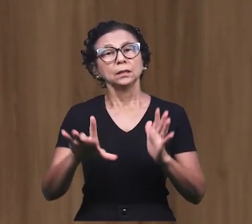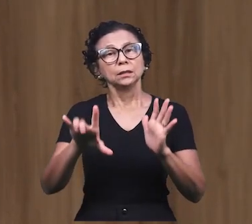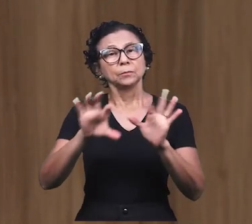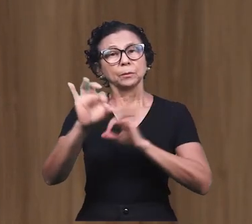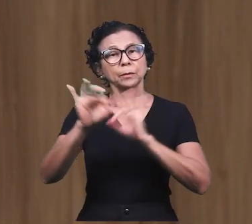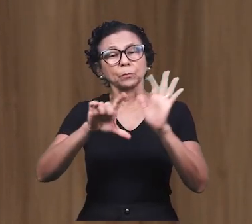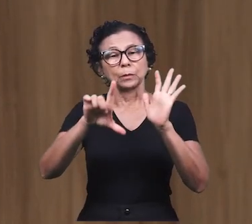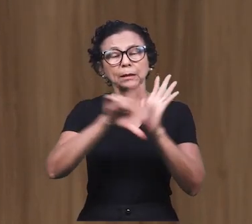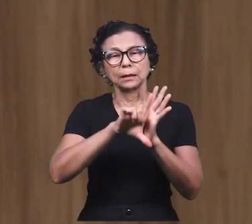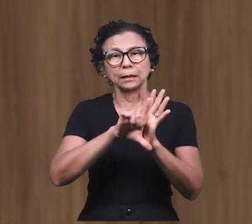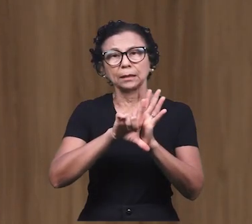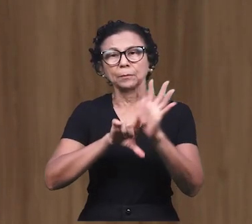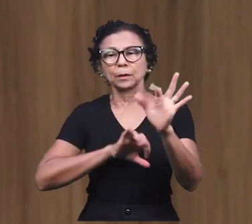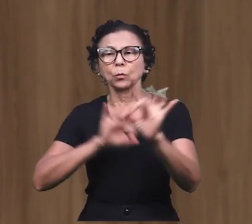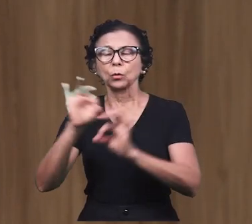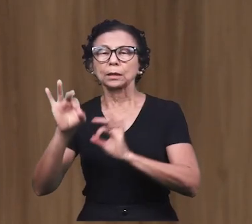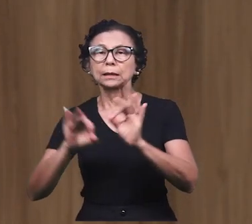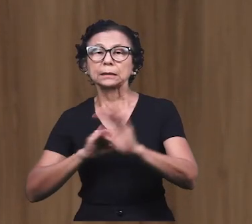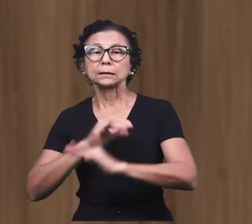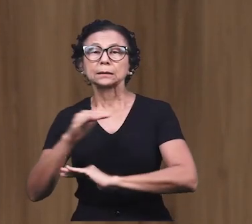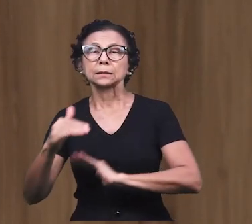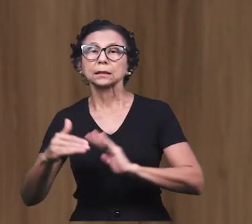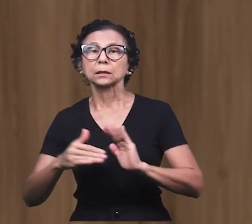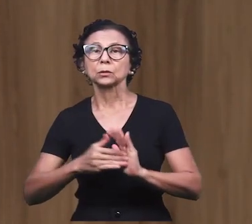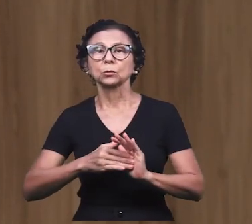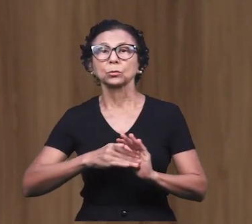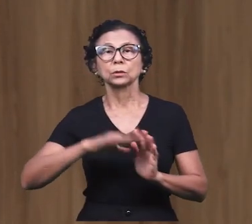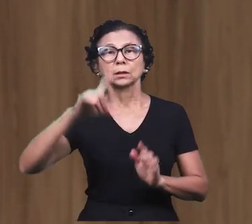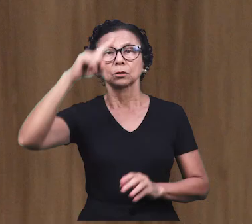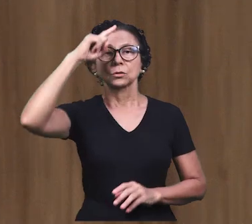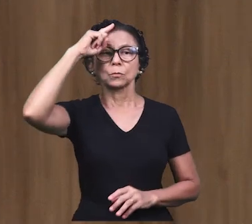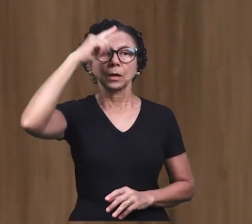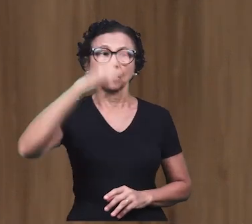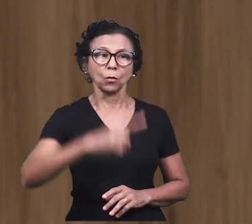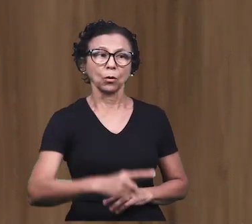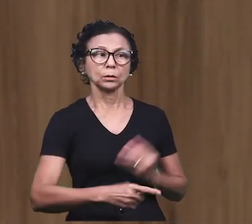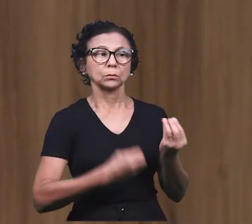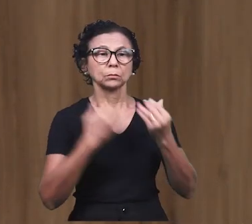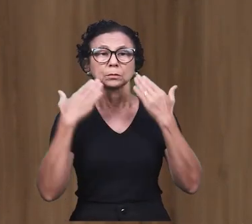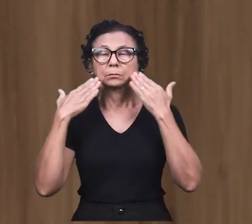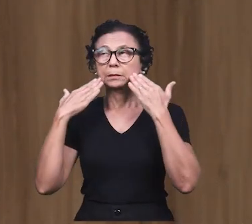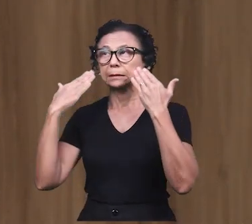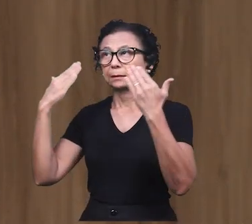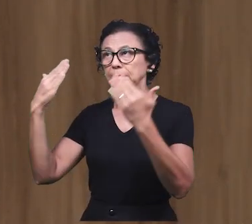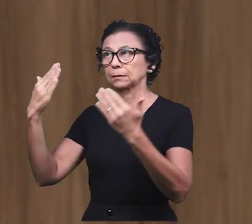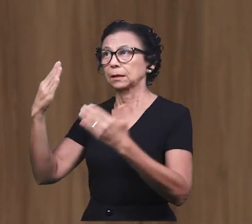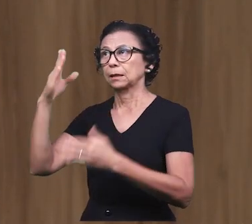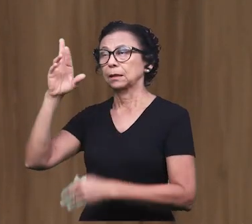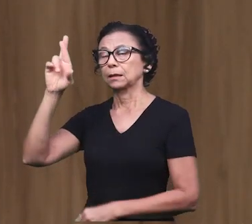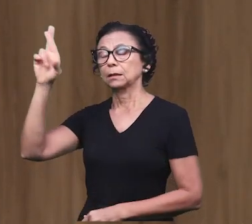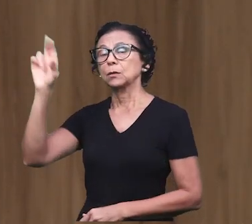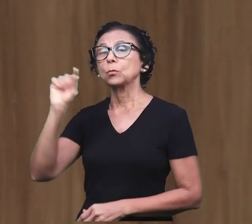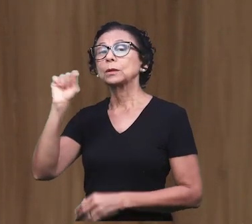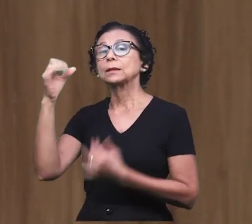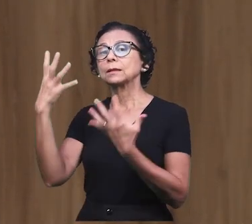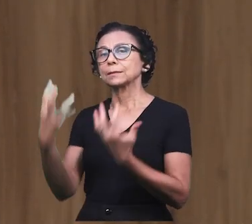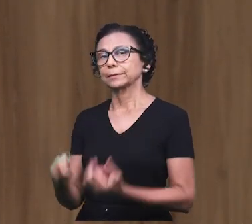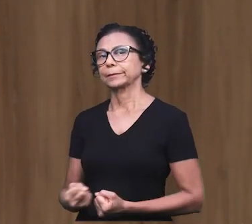sacrifício, porque havia uma ordenança de como se apresentar diante do Senhor e o que seria agradável.